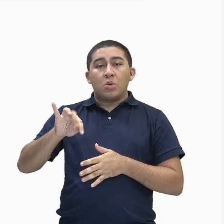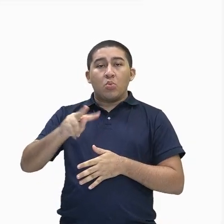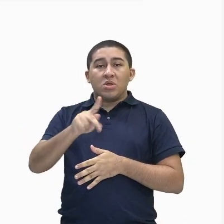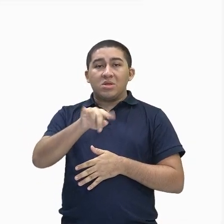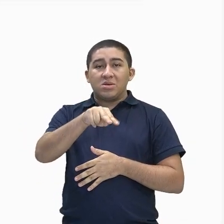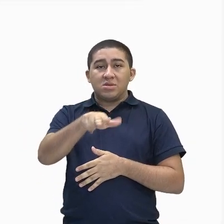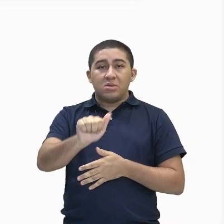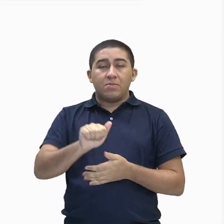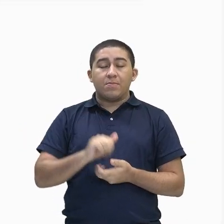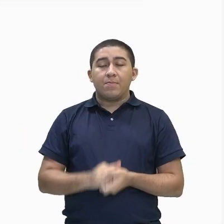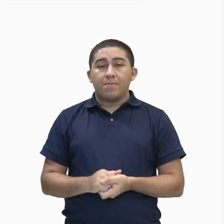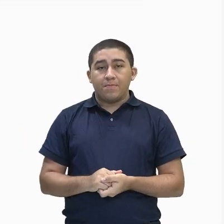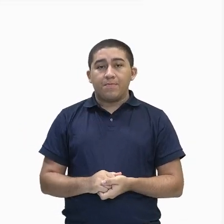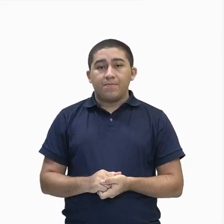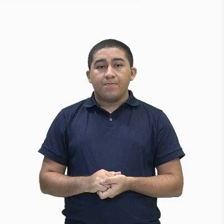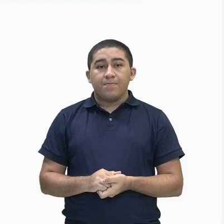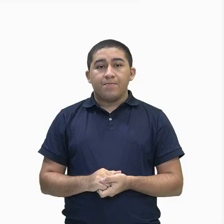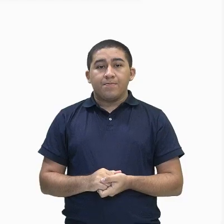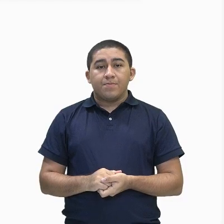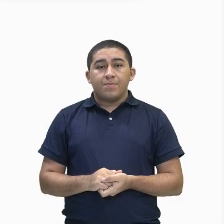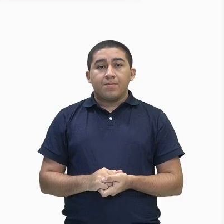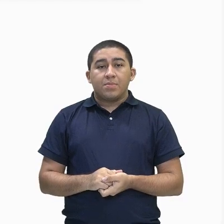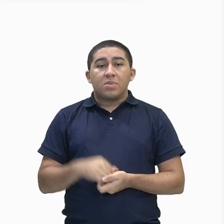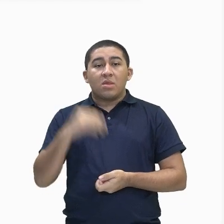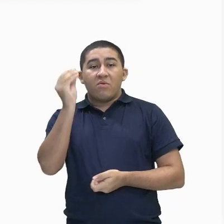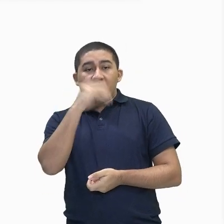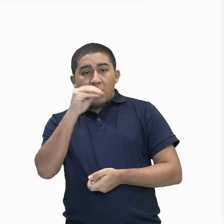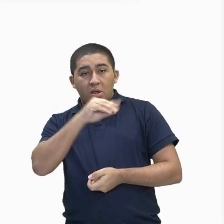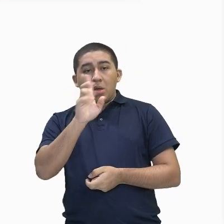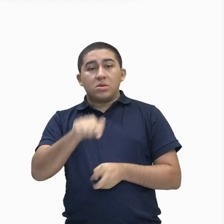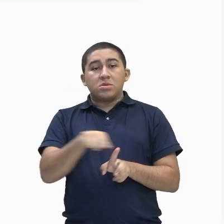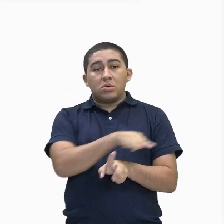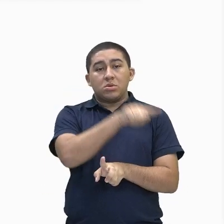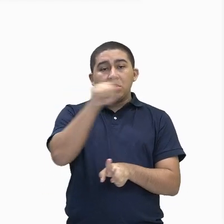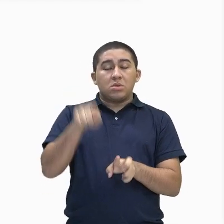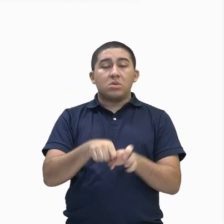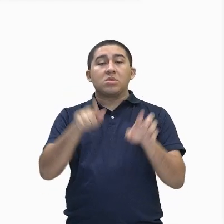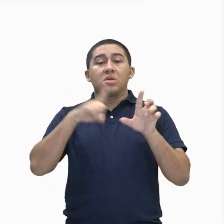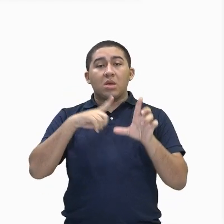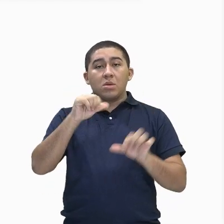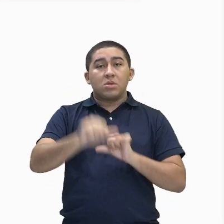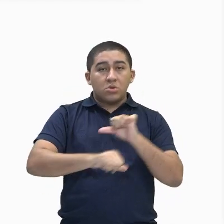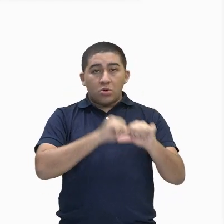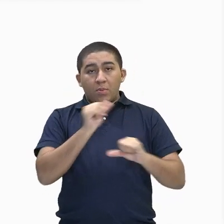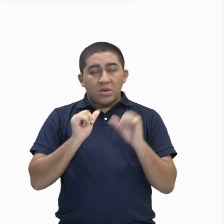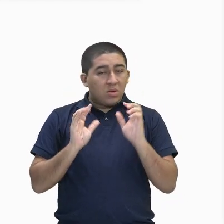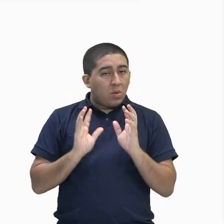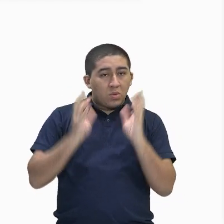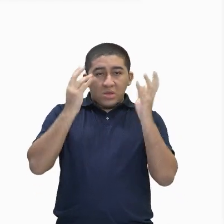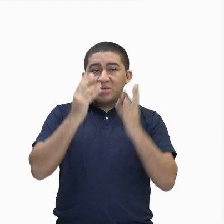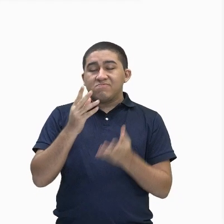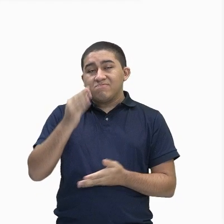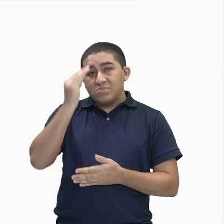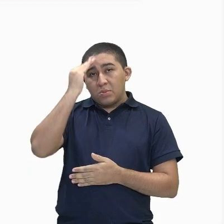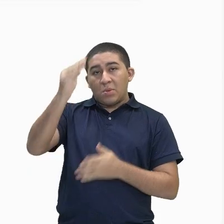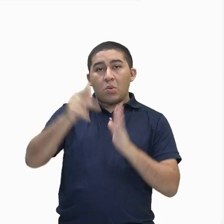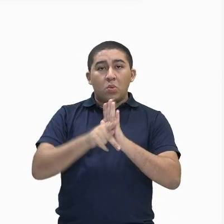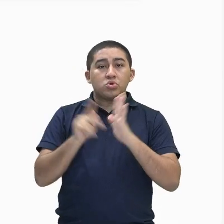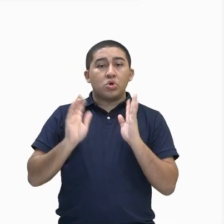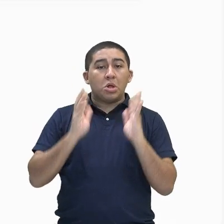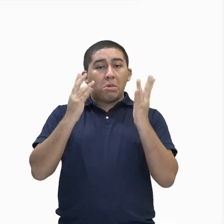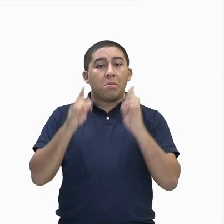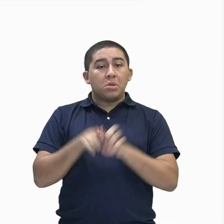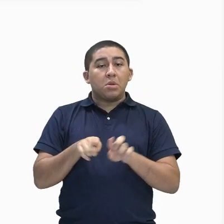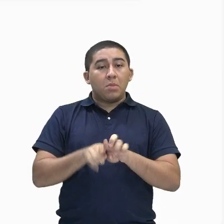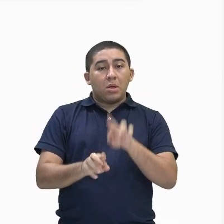correntes termoalinas. Então, o enfraquecimento dessa circulação pode resultar em mudanças drásticas no clima, incluindo